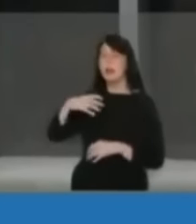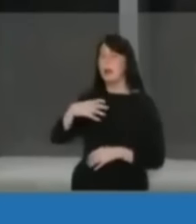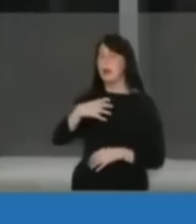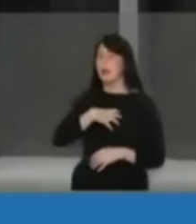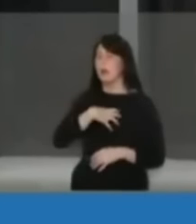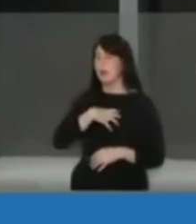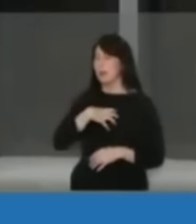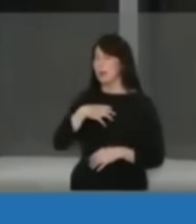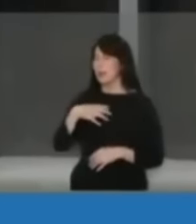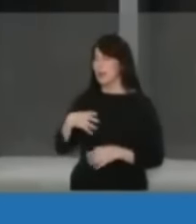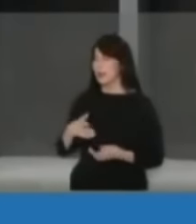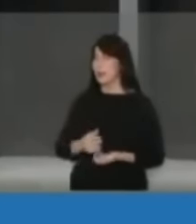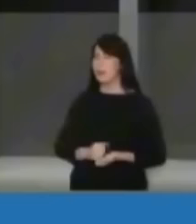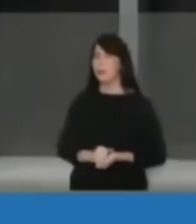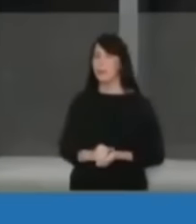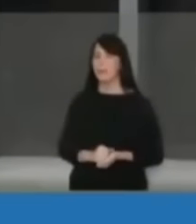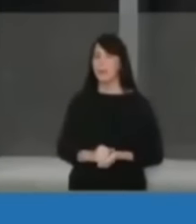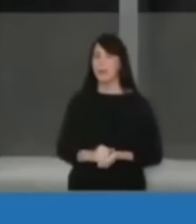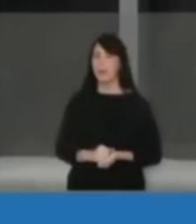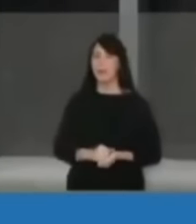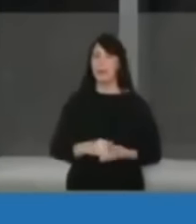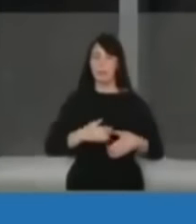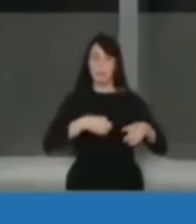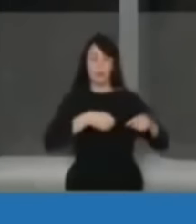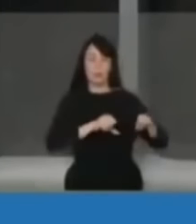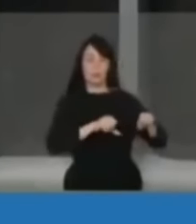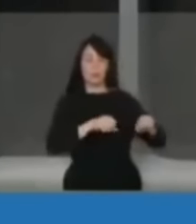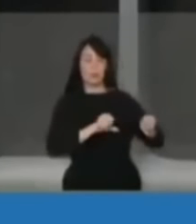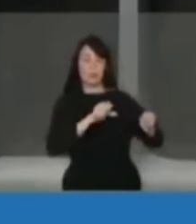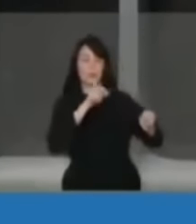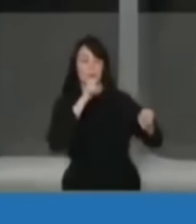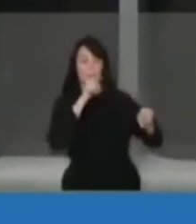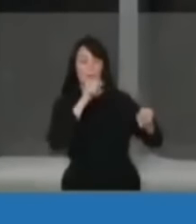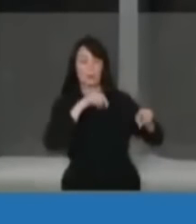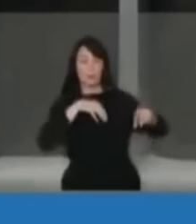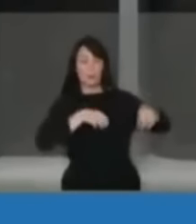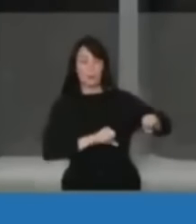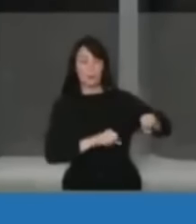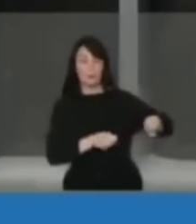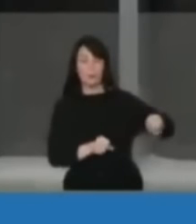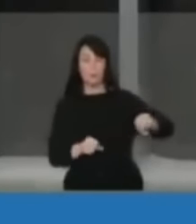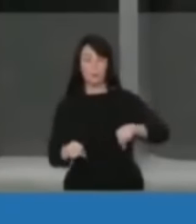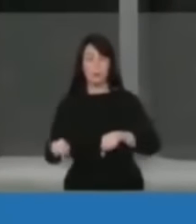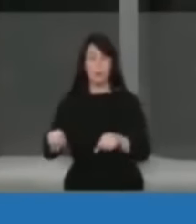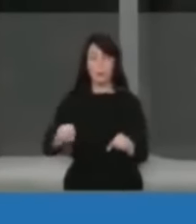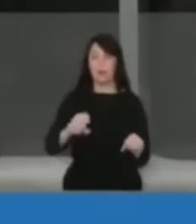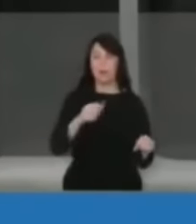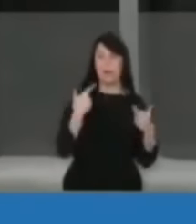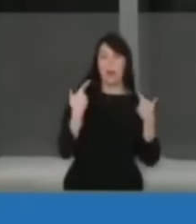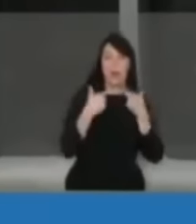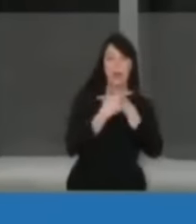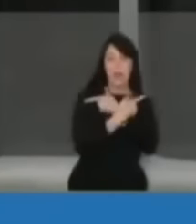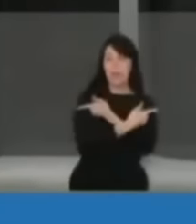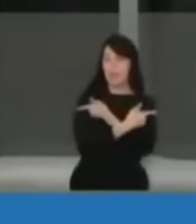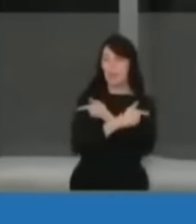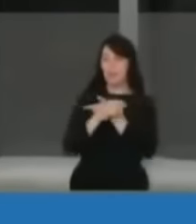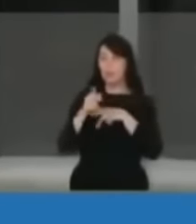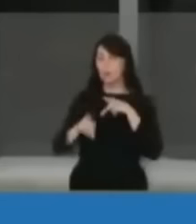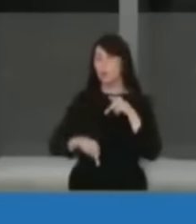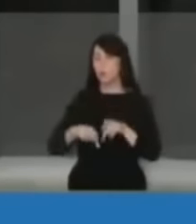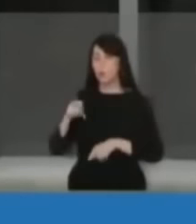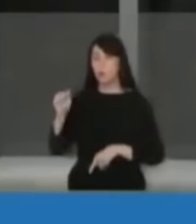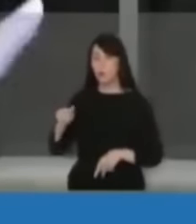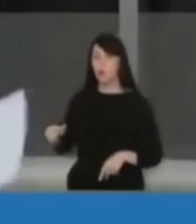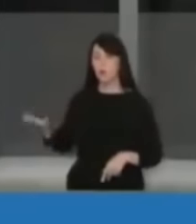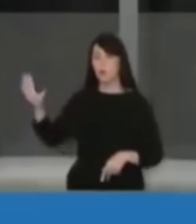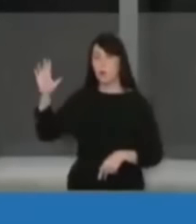disso, Jair Bolsonaro foi andar de jet ski, debochando do povo nordestino. Sequer foi à Bahia. E